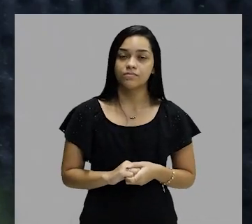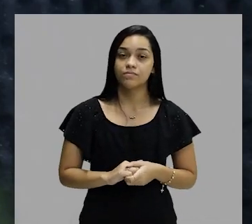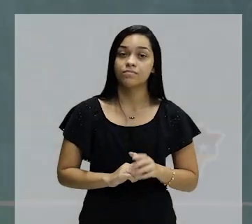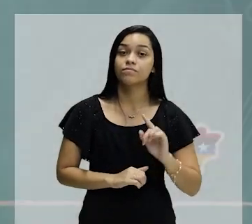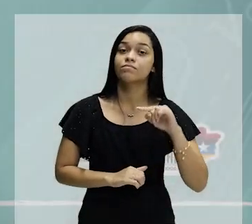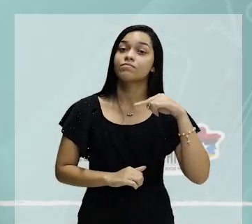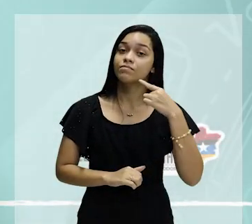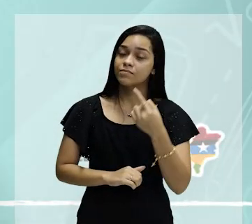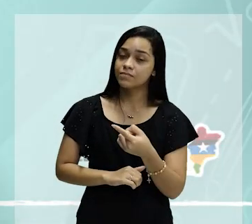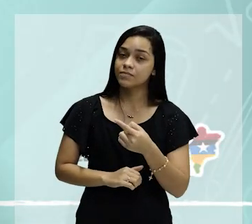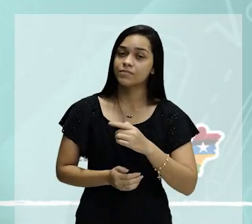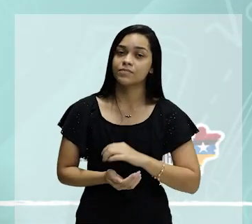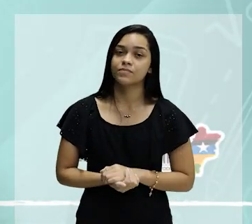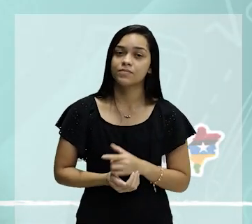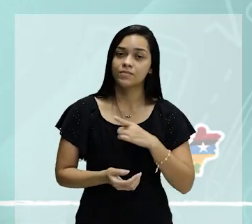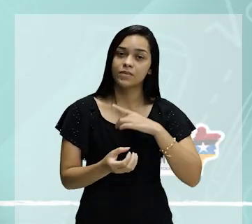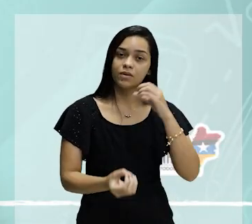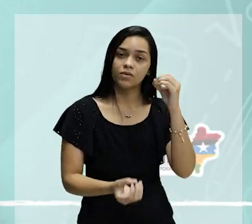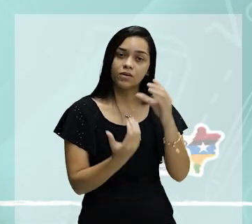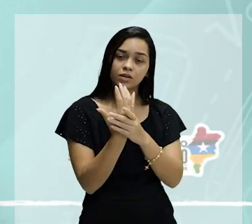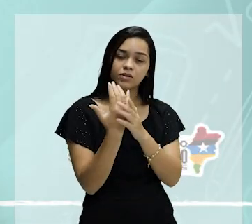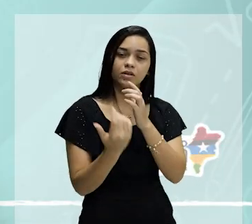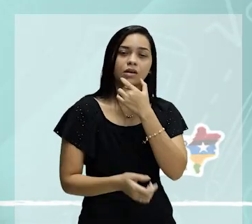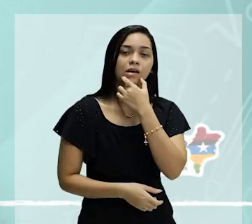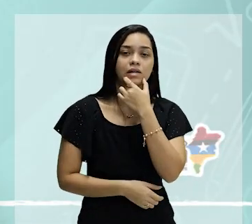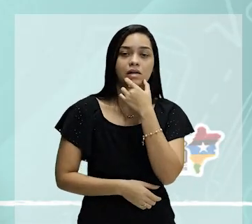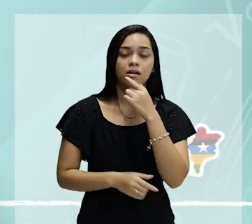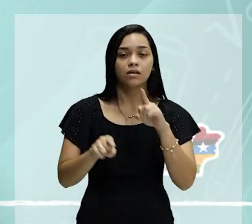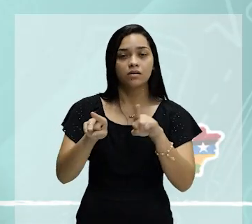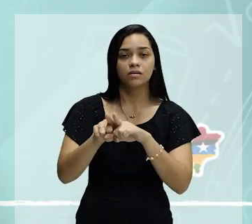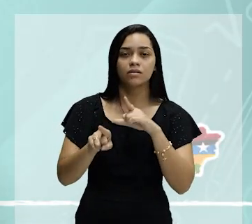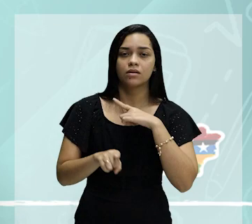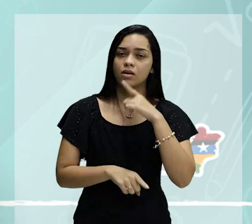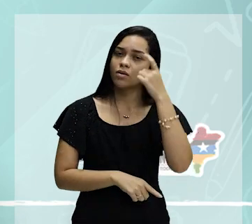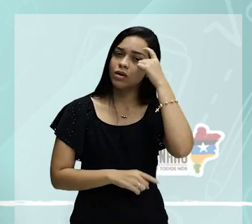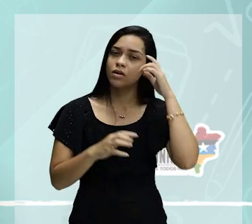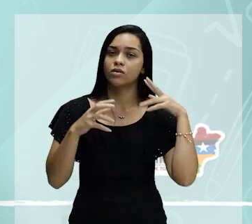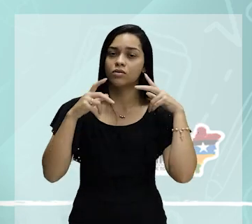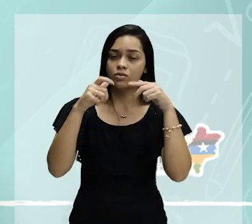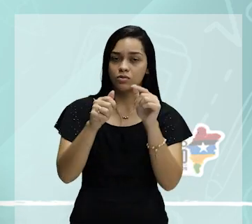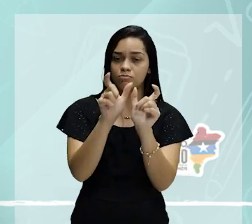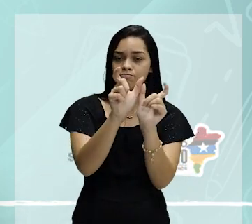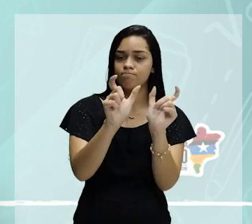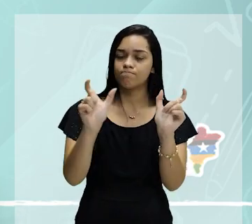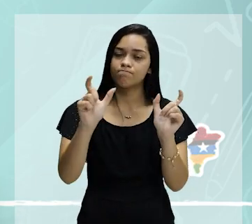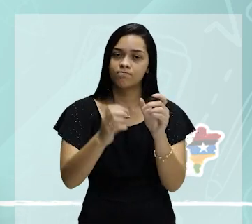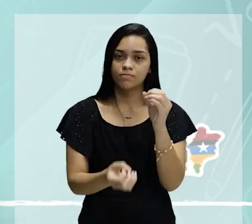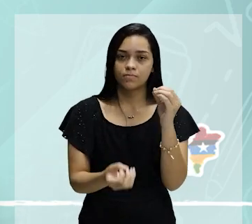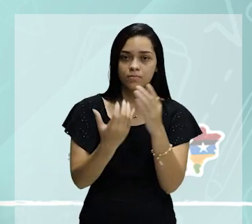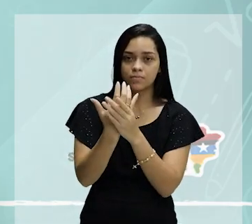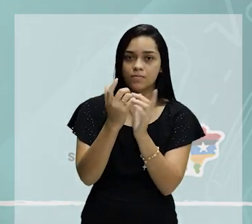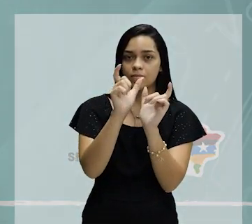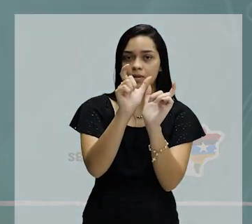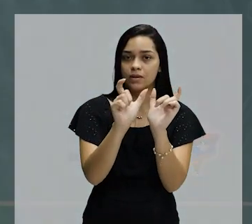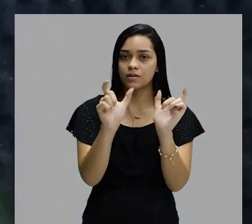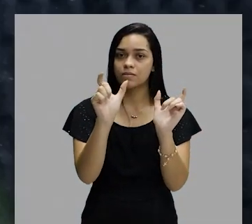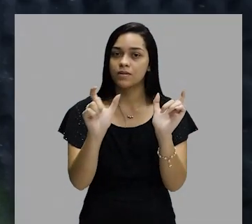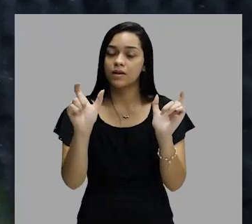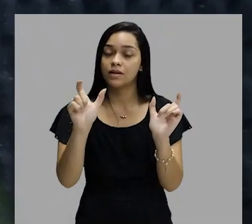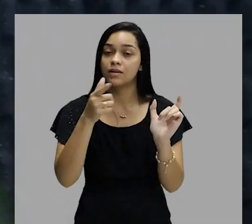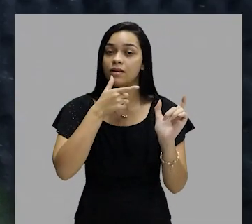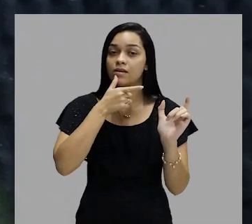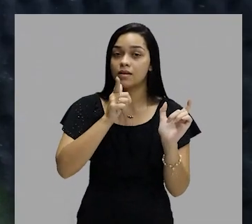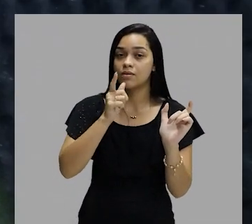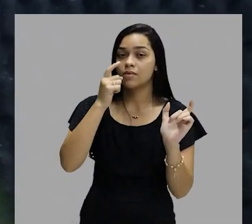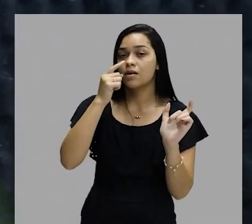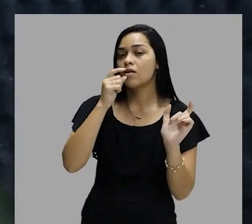Seguindo. Origem do inglês. A ideia de trazer para vocês um pouquinho sobre a origem das palavras da língua